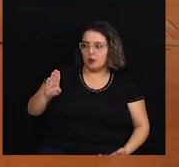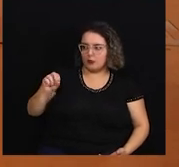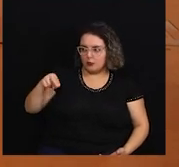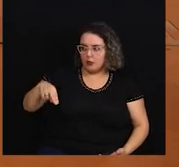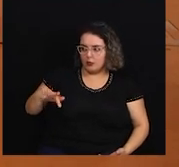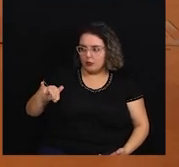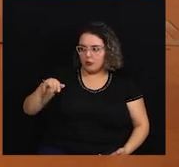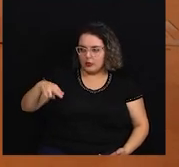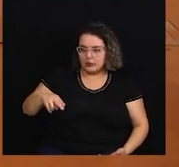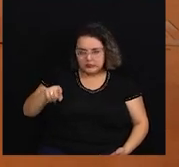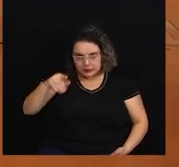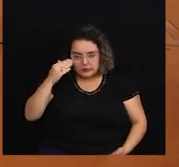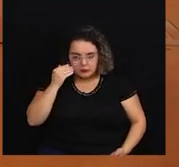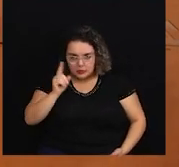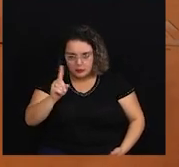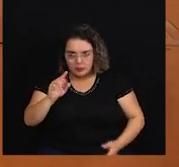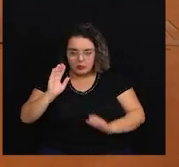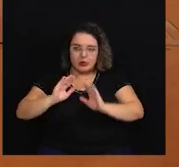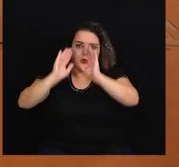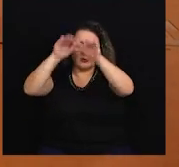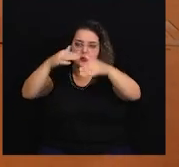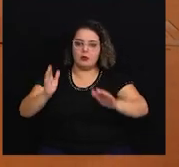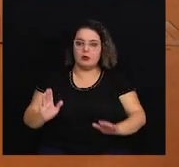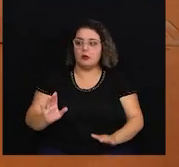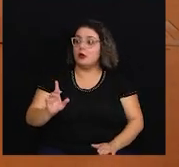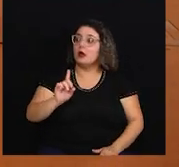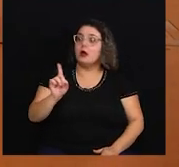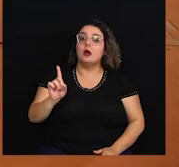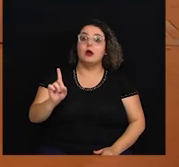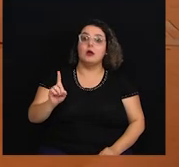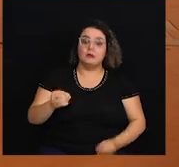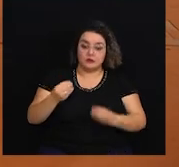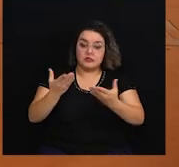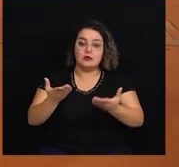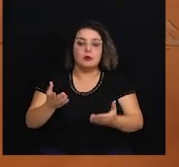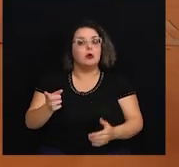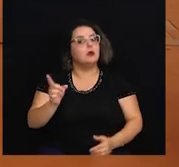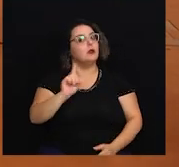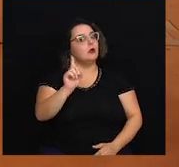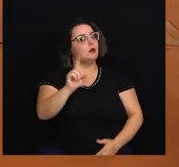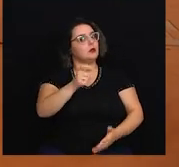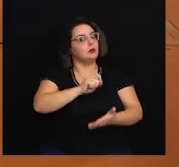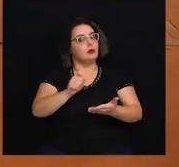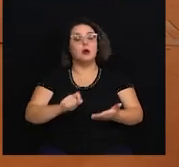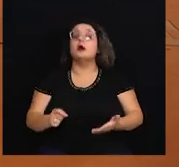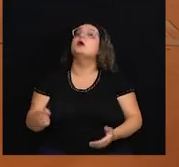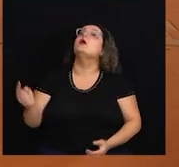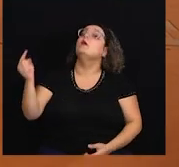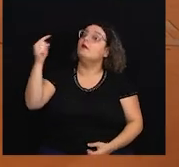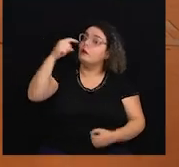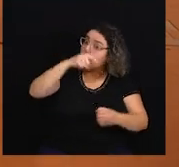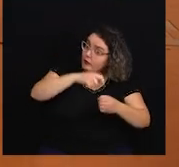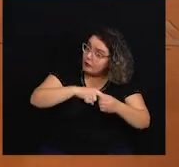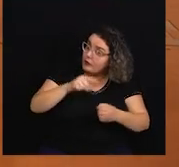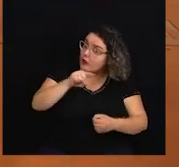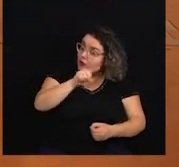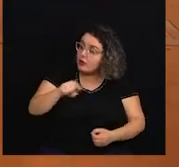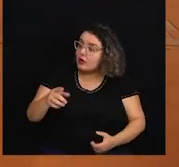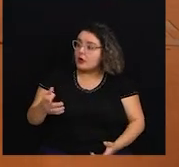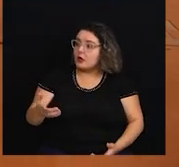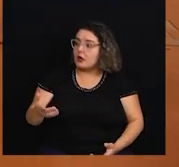sabendo essa bola não vai né É mas eu falei nossa ideia eu tô avisando que eu vou lá vou cancelar